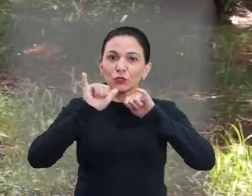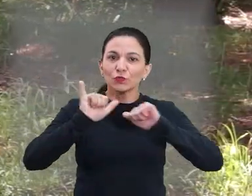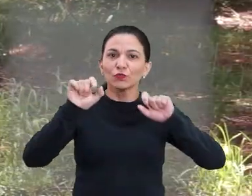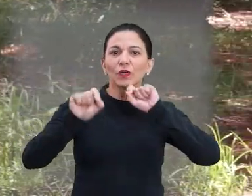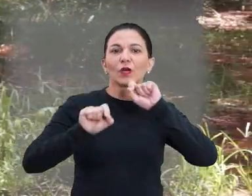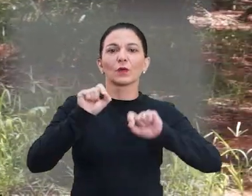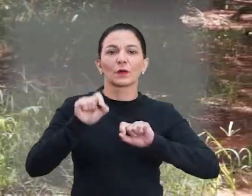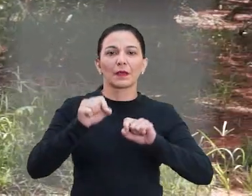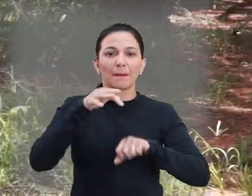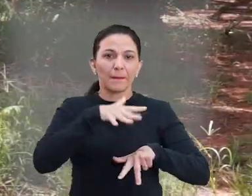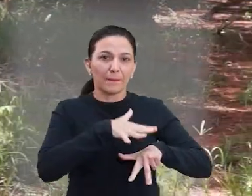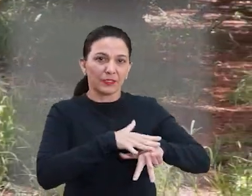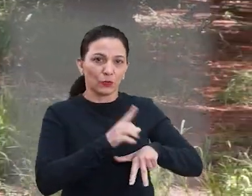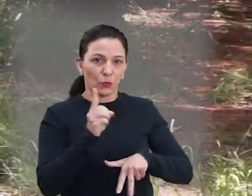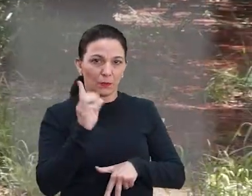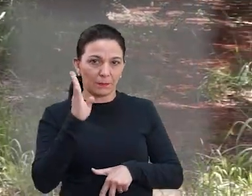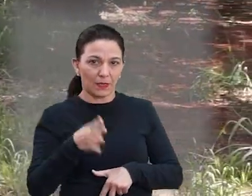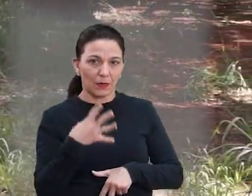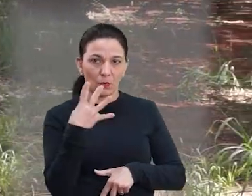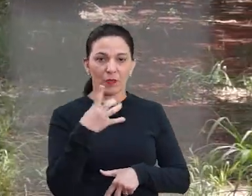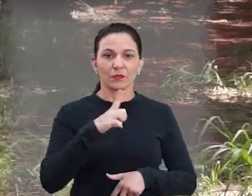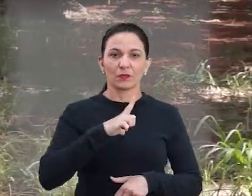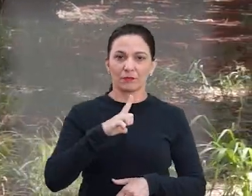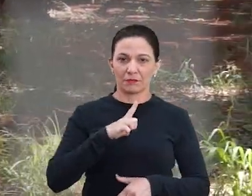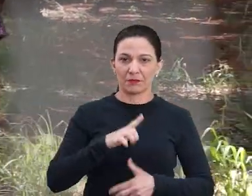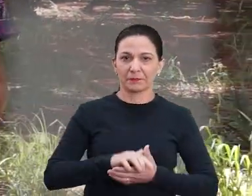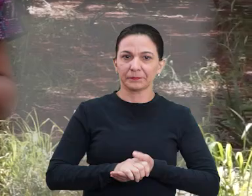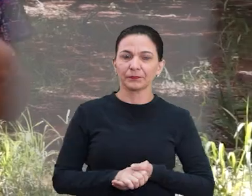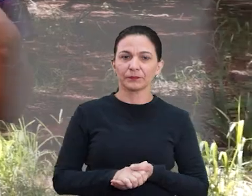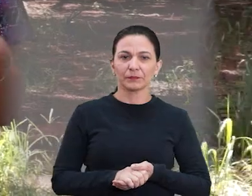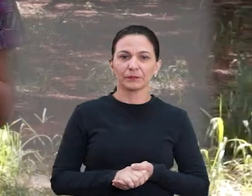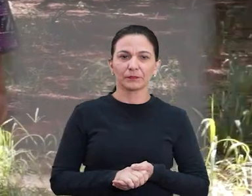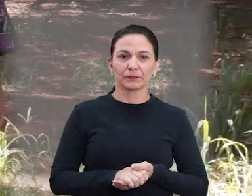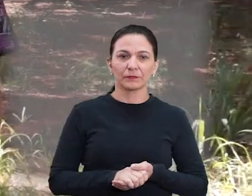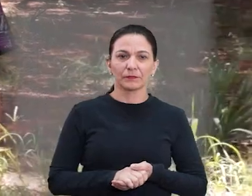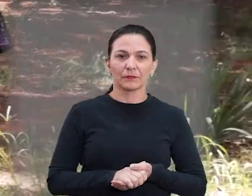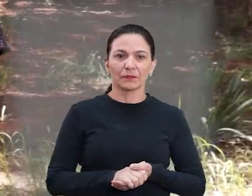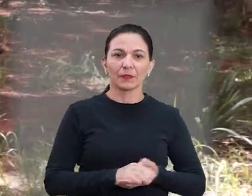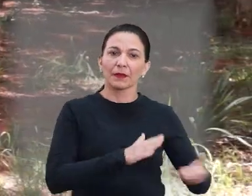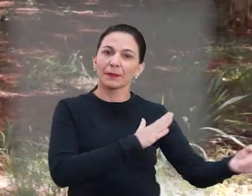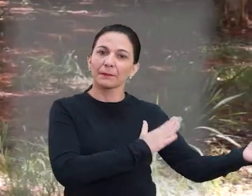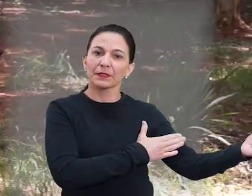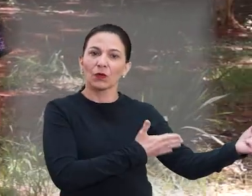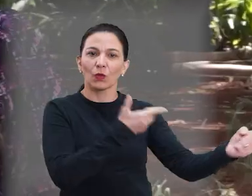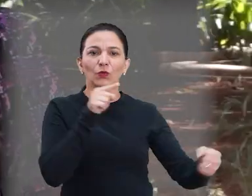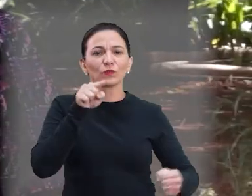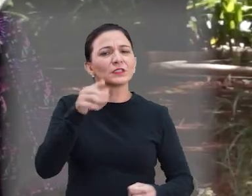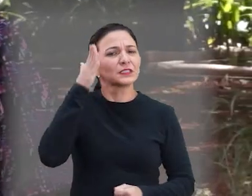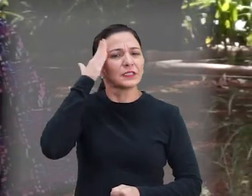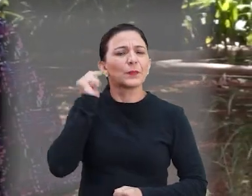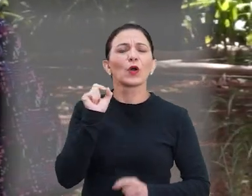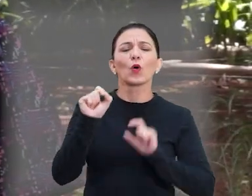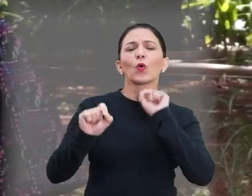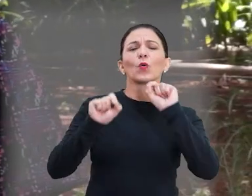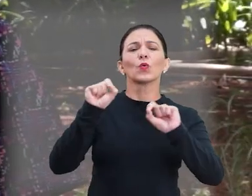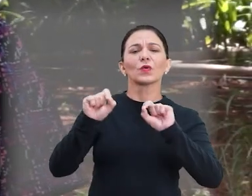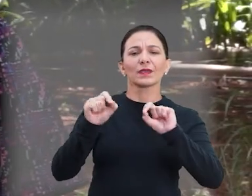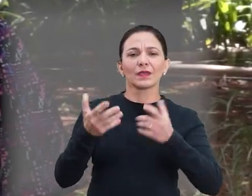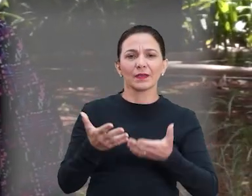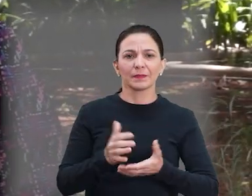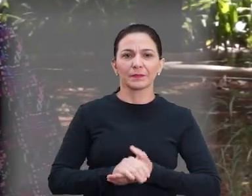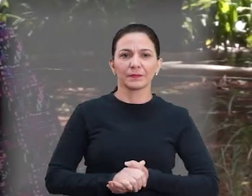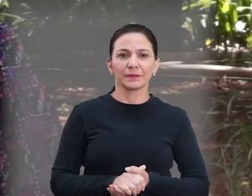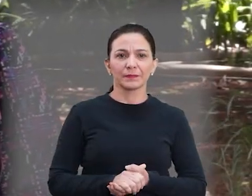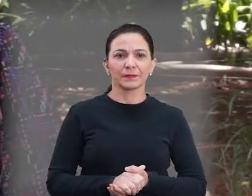brasileiros atingindo 1/4 da população de acordo com a Organização Mundial de Saúde e você o que